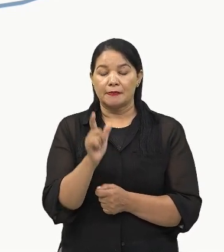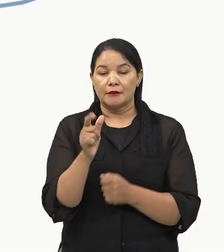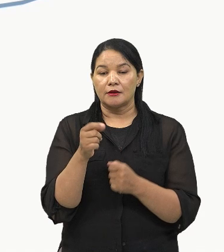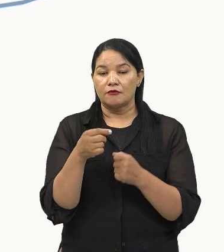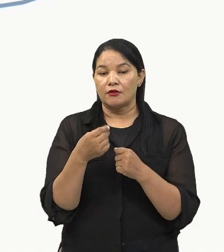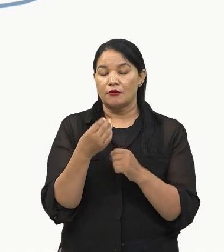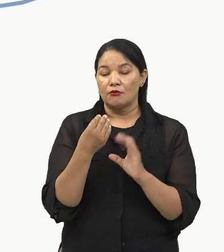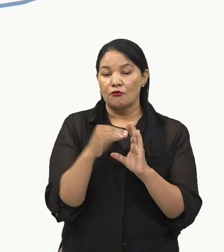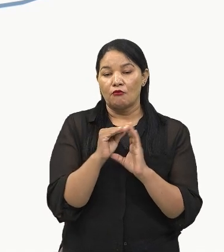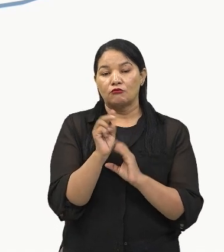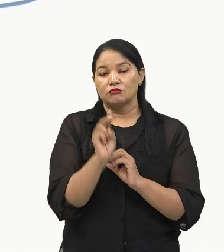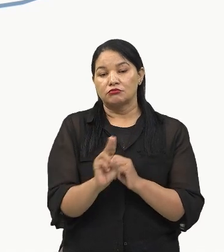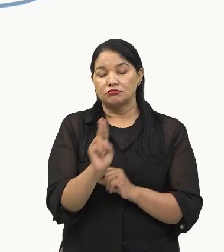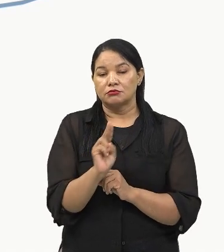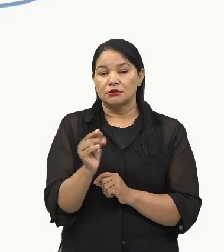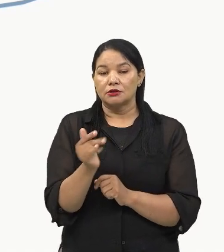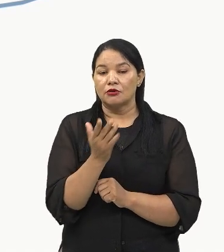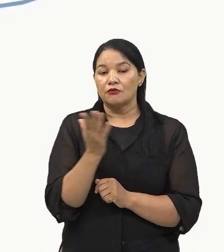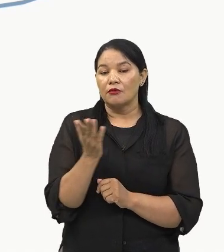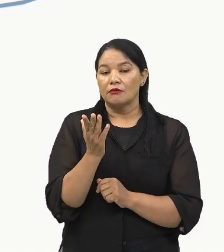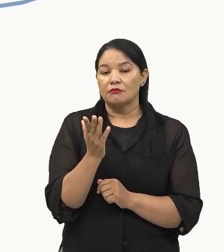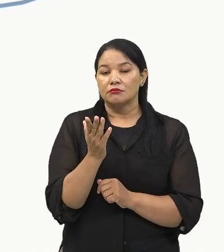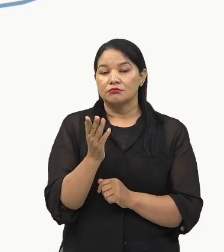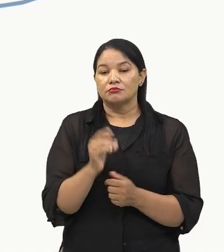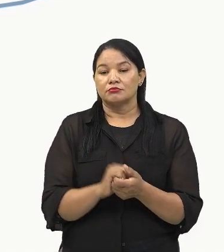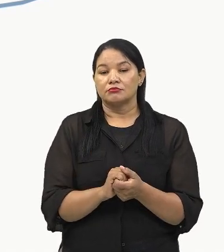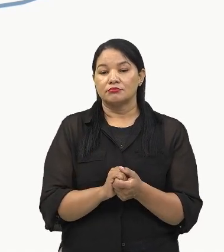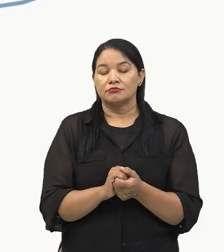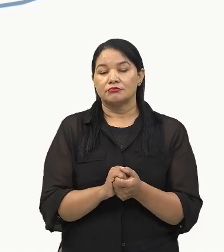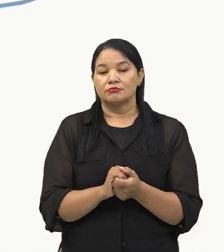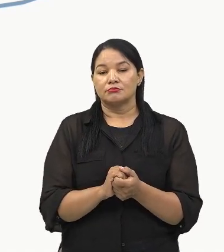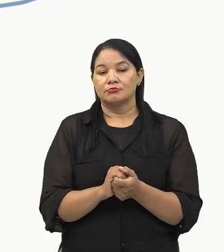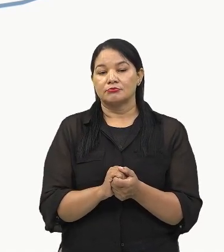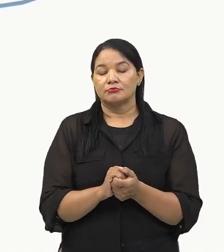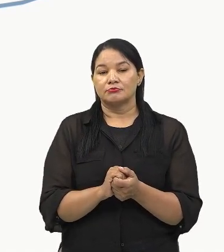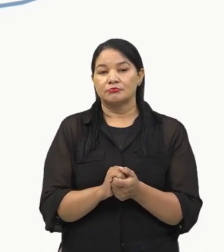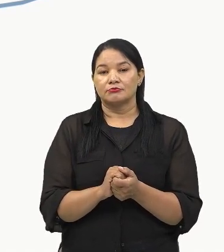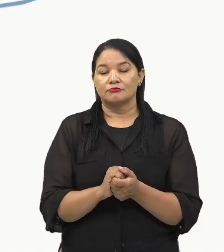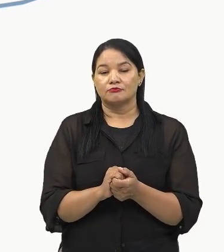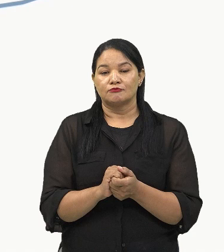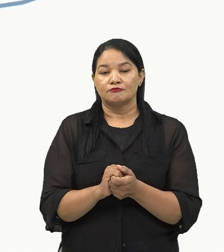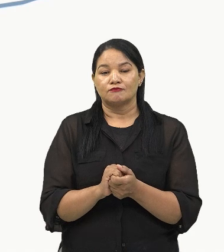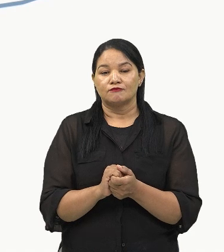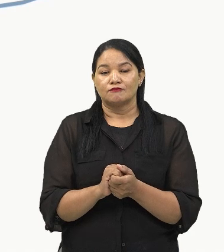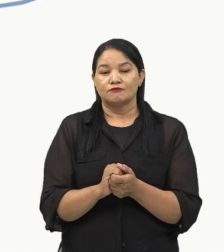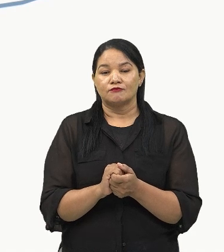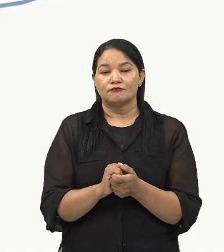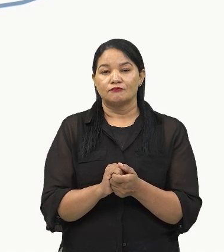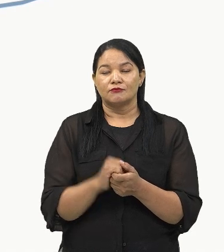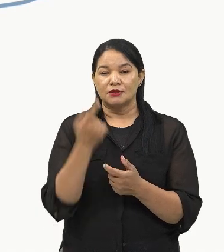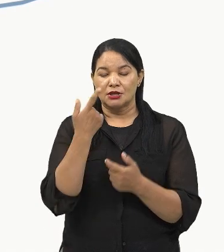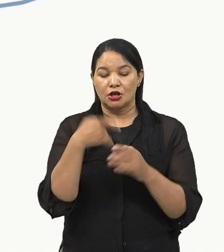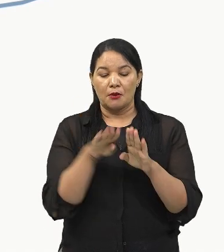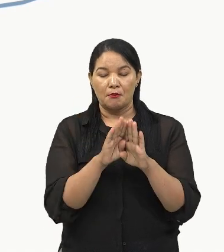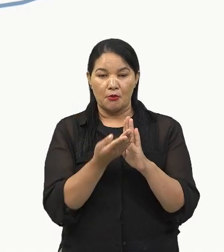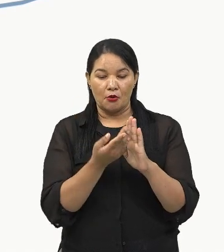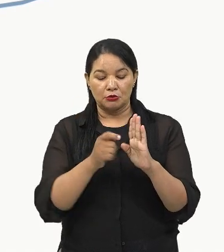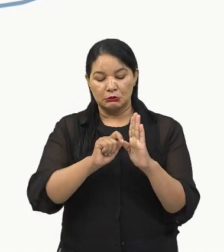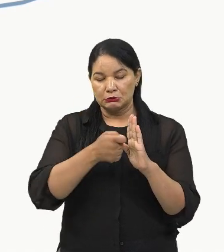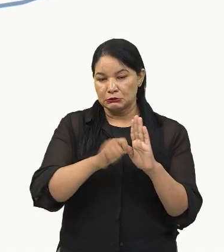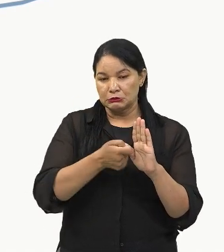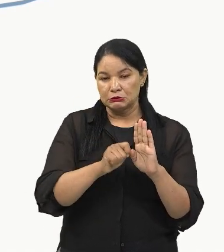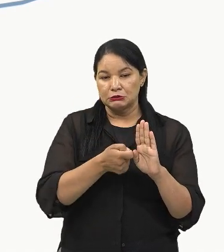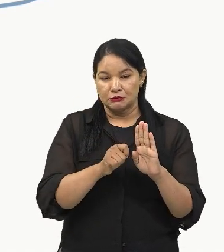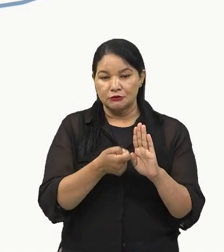vieja, né? Será se elas, cerrojos é a fechadura lá da porta. A porta era velha,